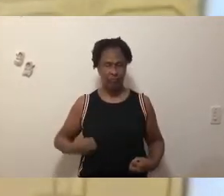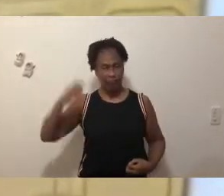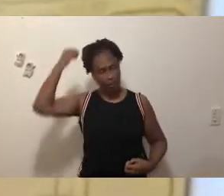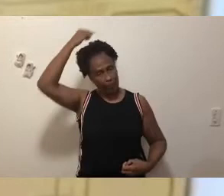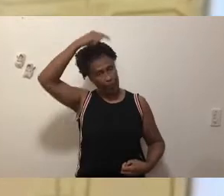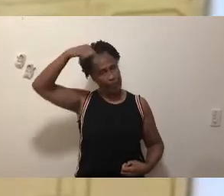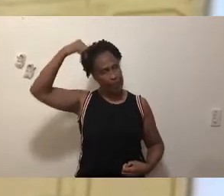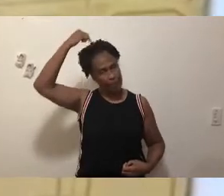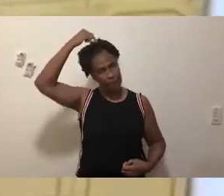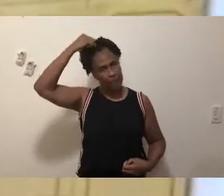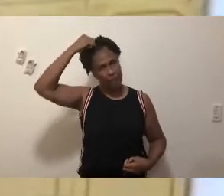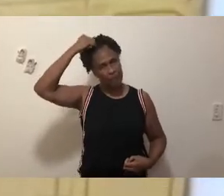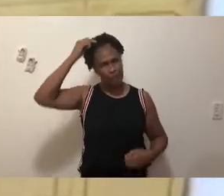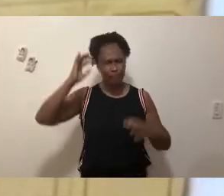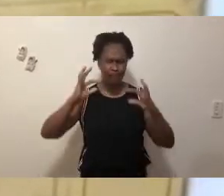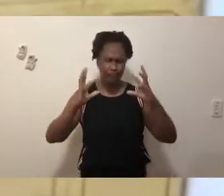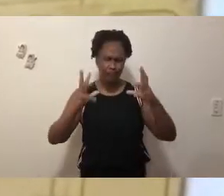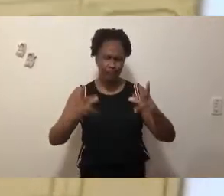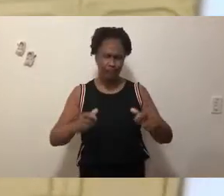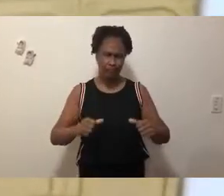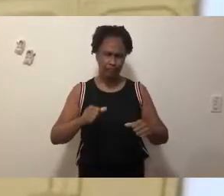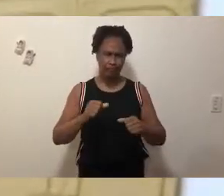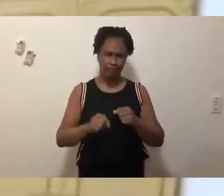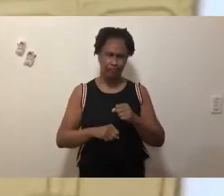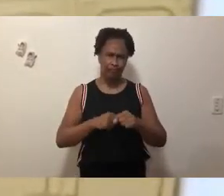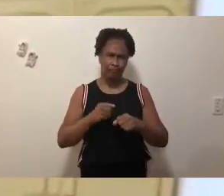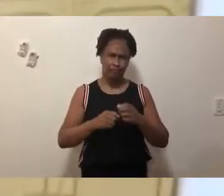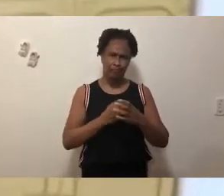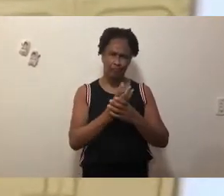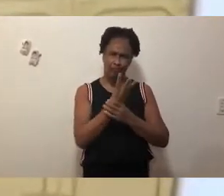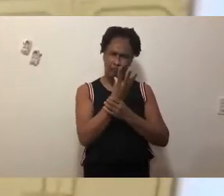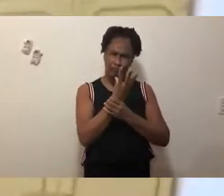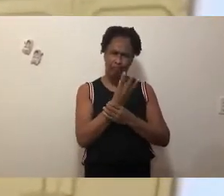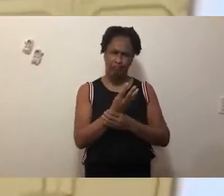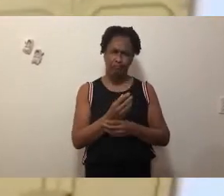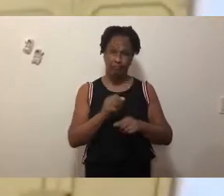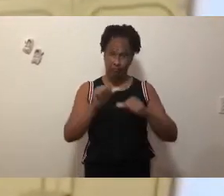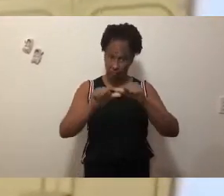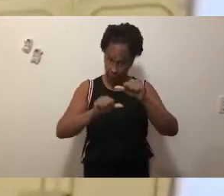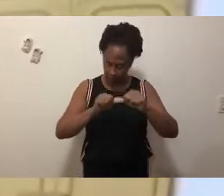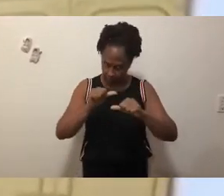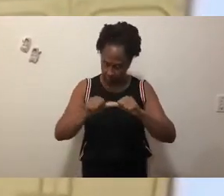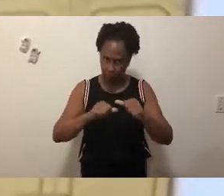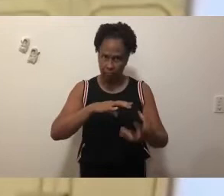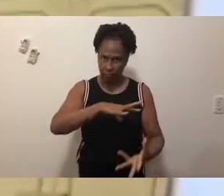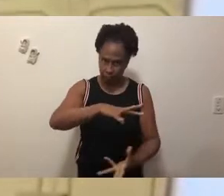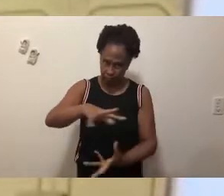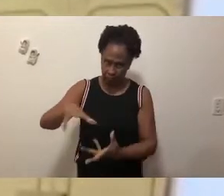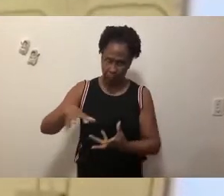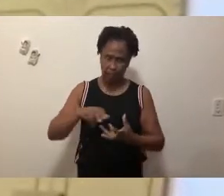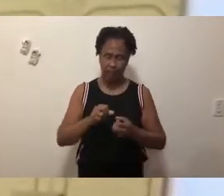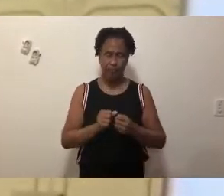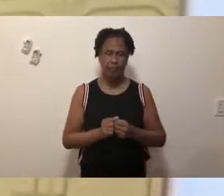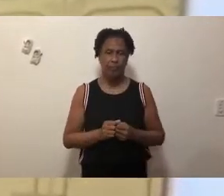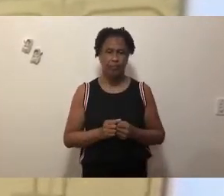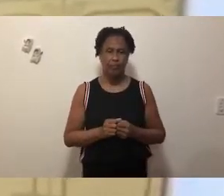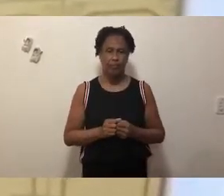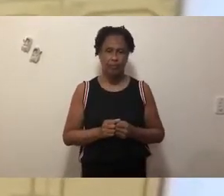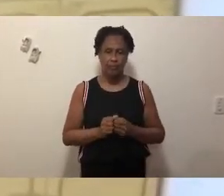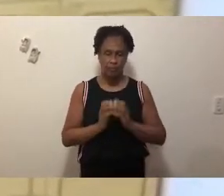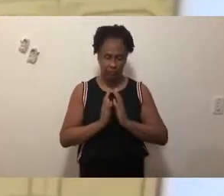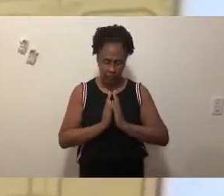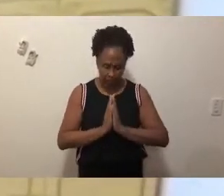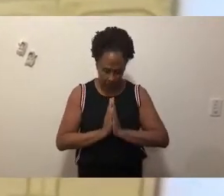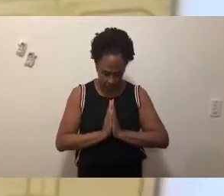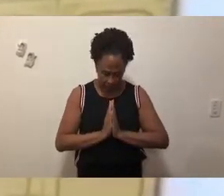vosso Espírito e tudo será criado e renovareis a face da terra.